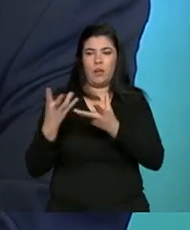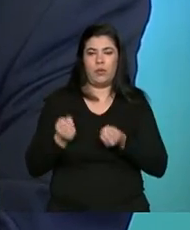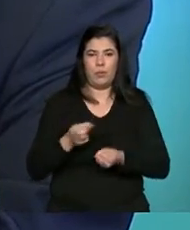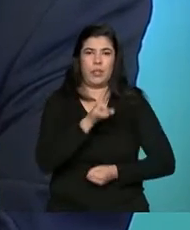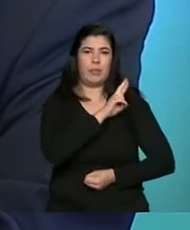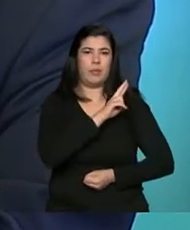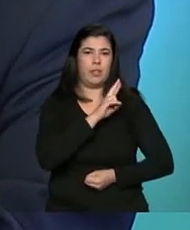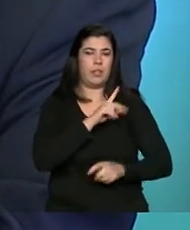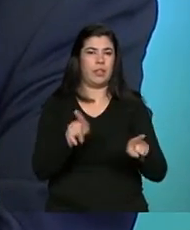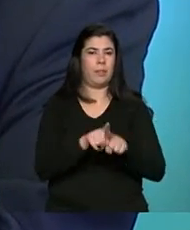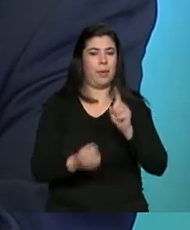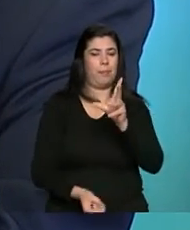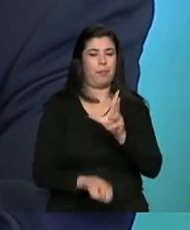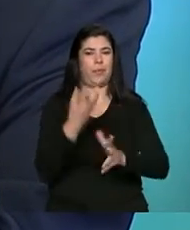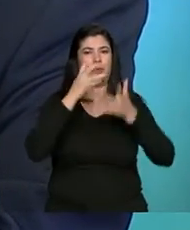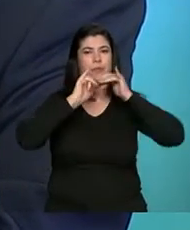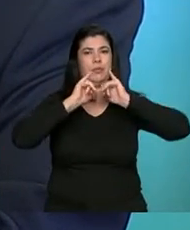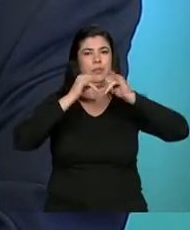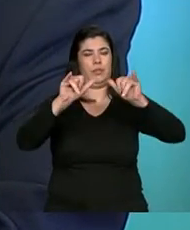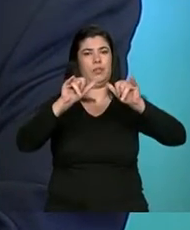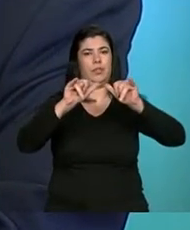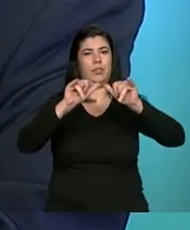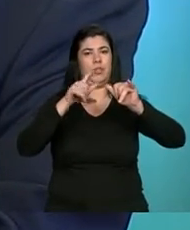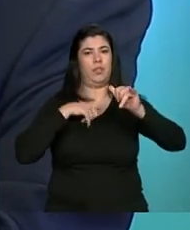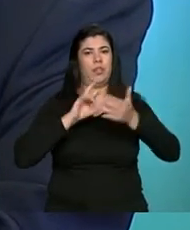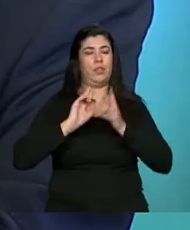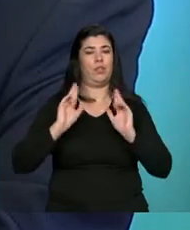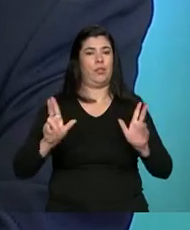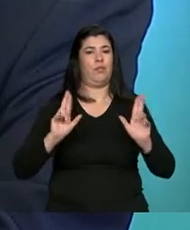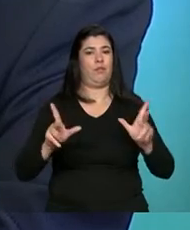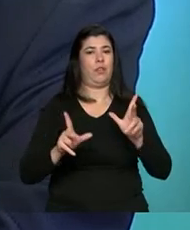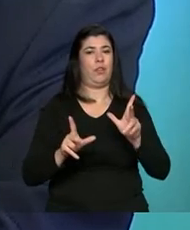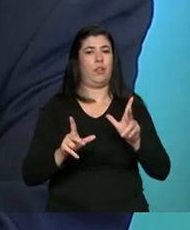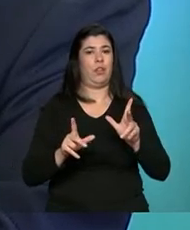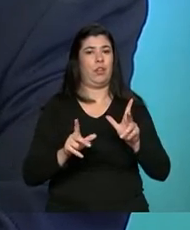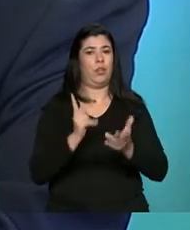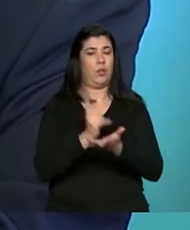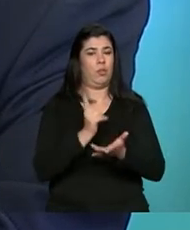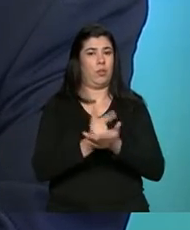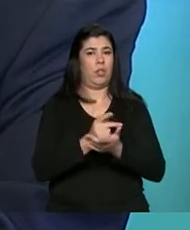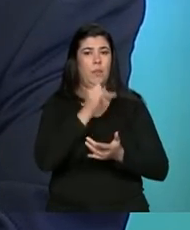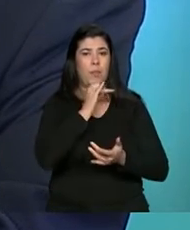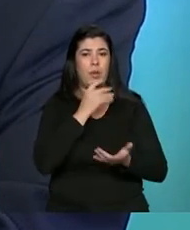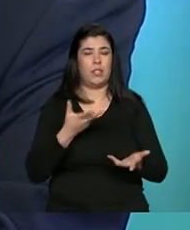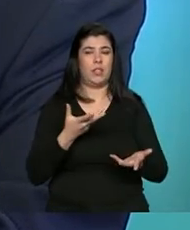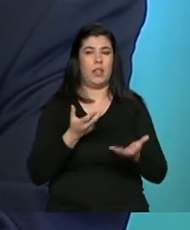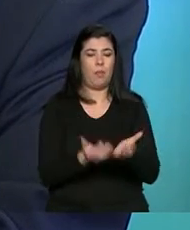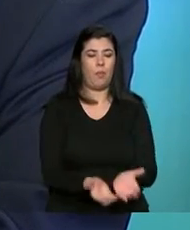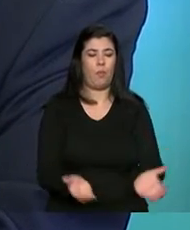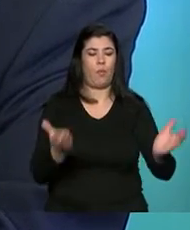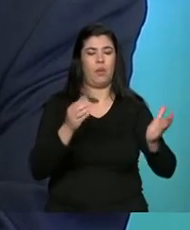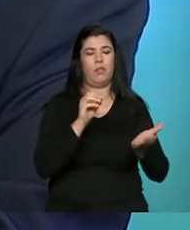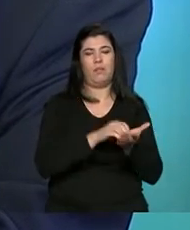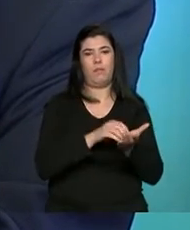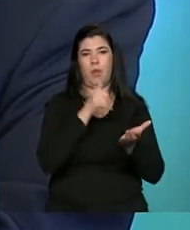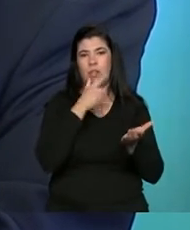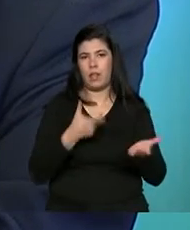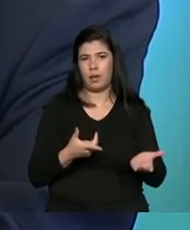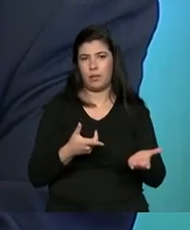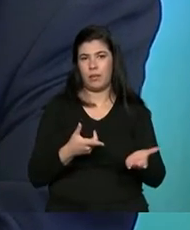térmica dispensada fora da ordem do mérito no período crítico dos nossos reservatórios etc